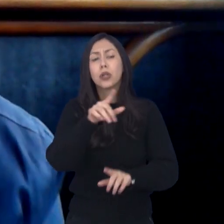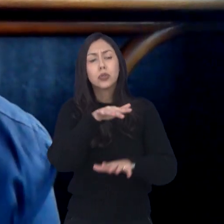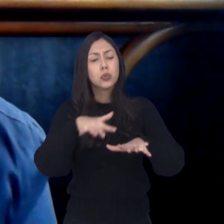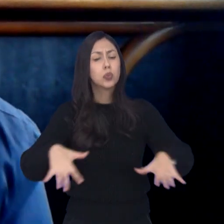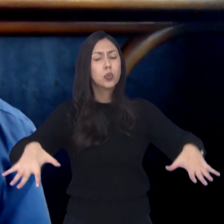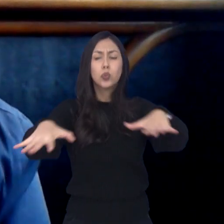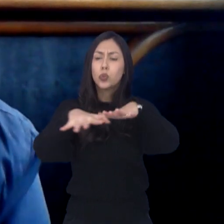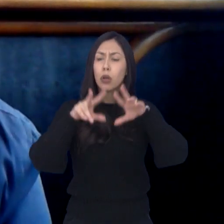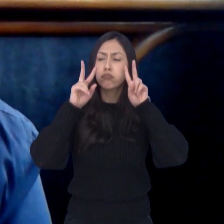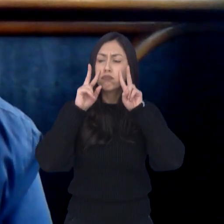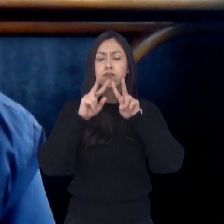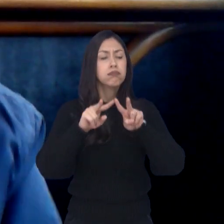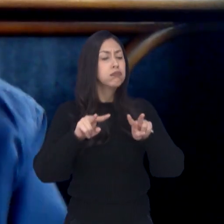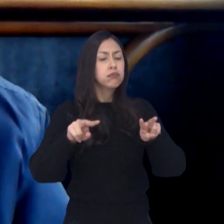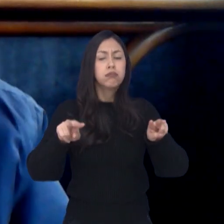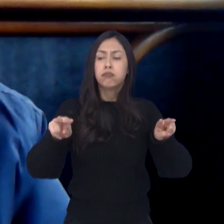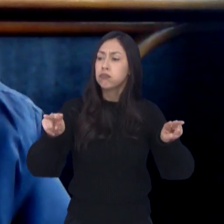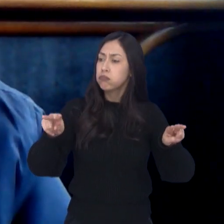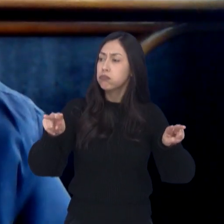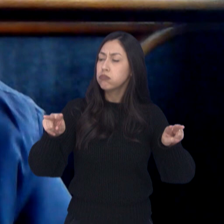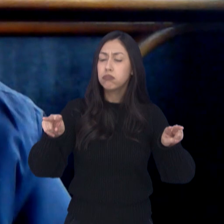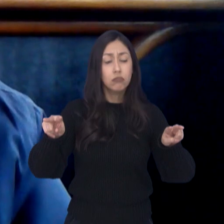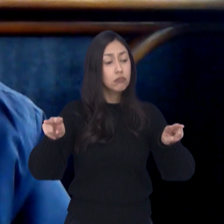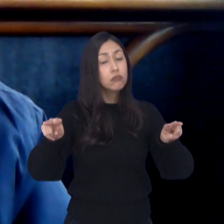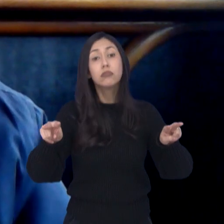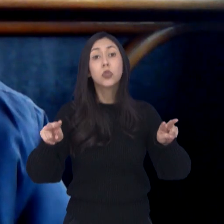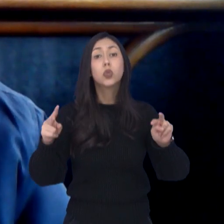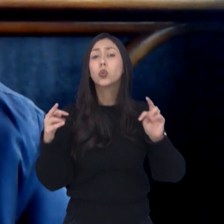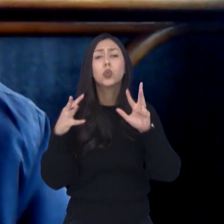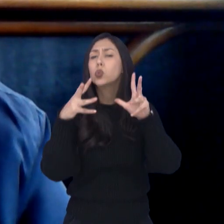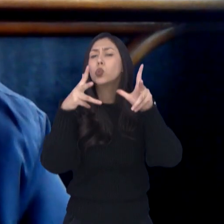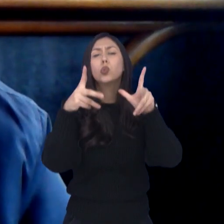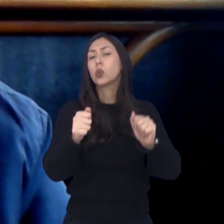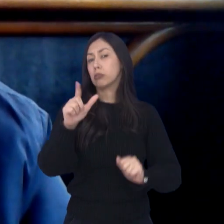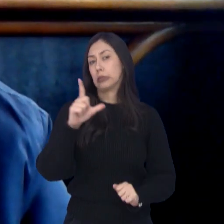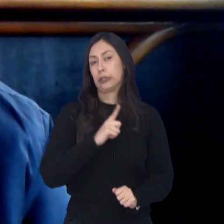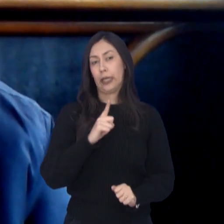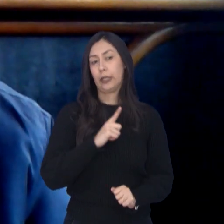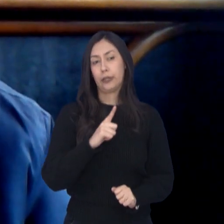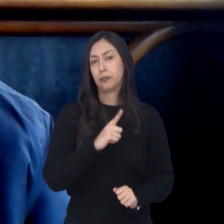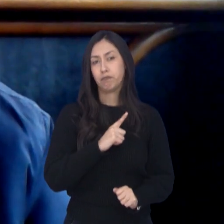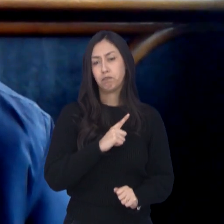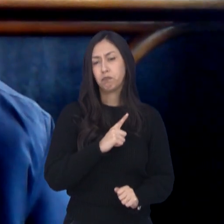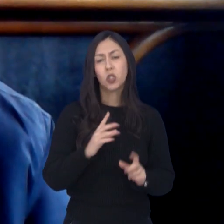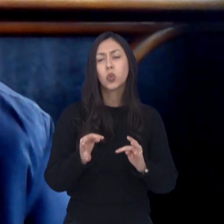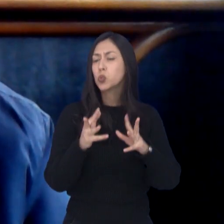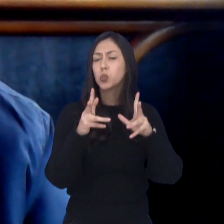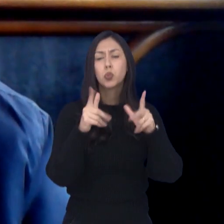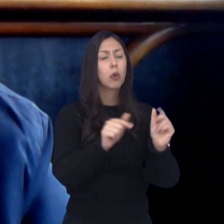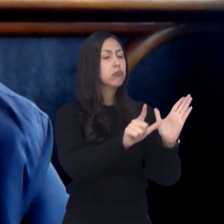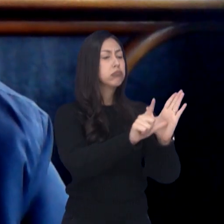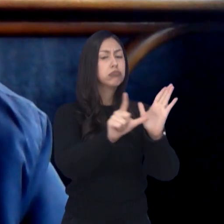olha a cidade de um modo completo, ela tem tudo que se precisa aqui. Tudo do comércio